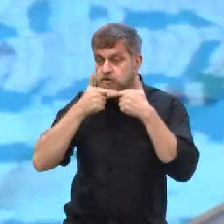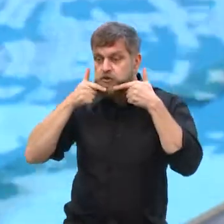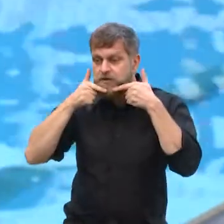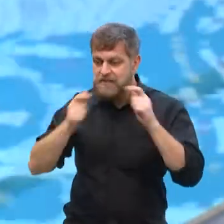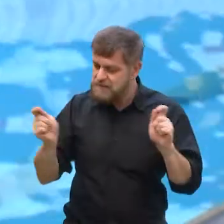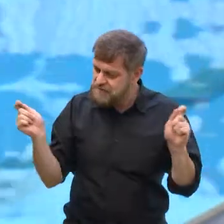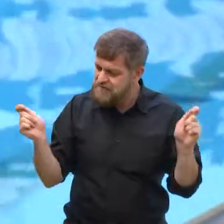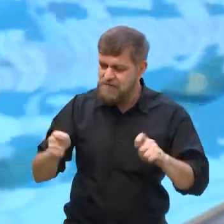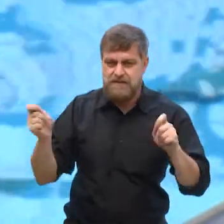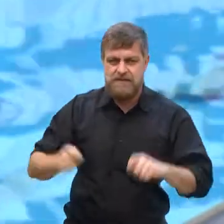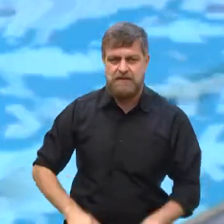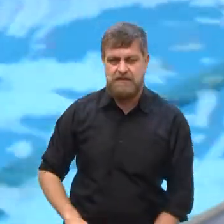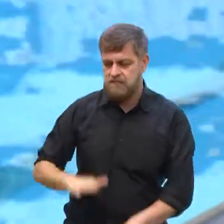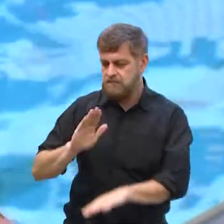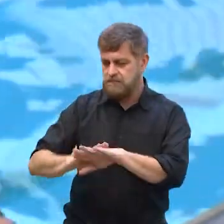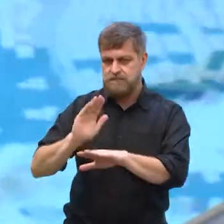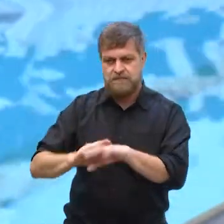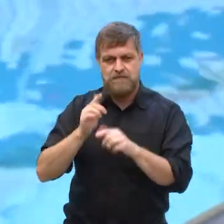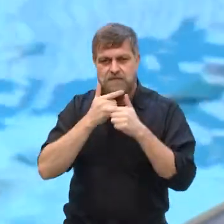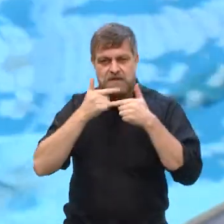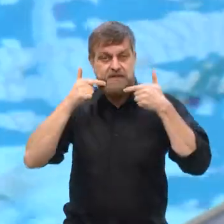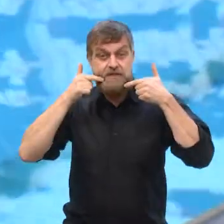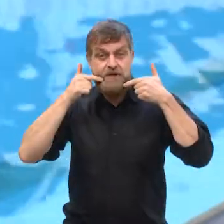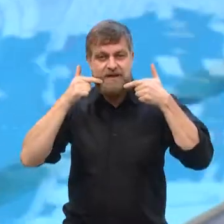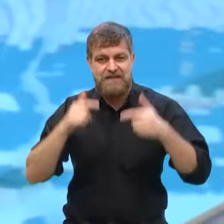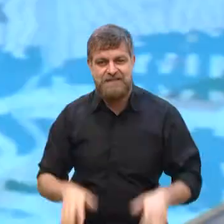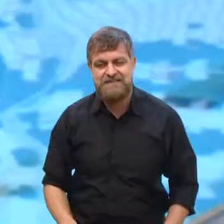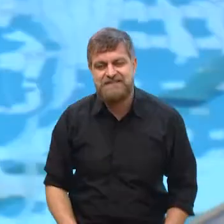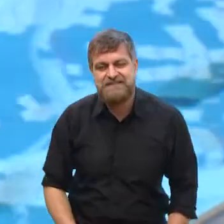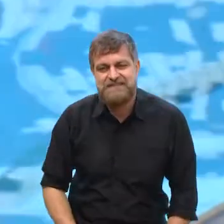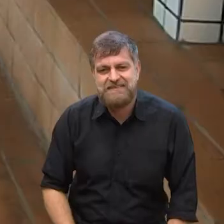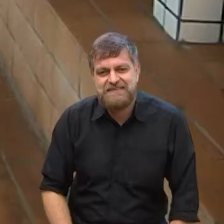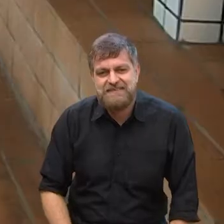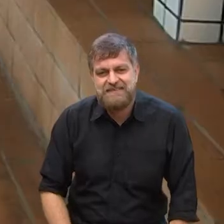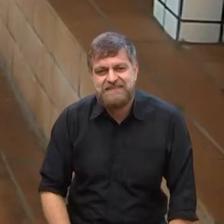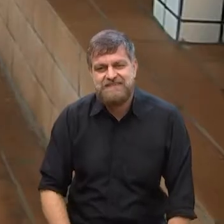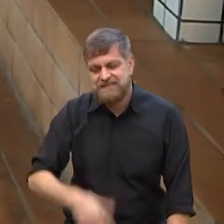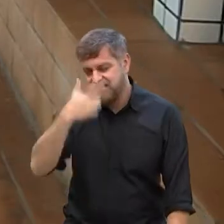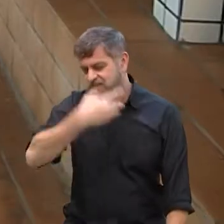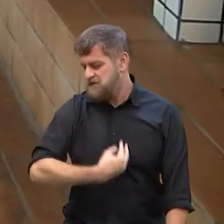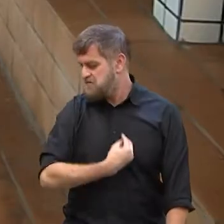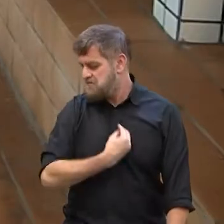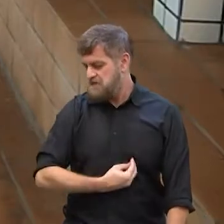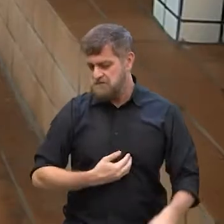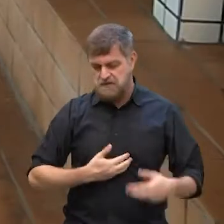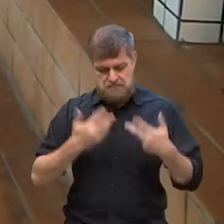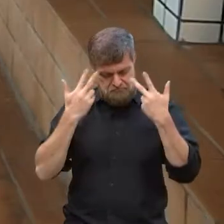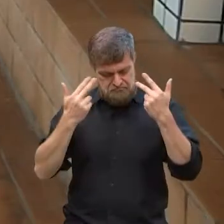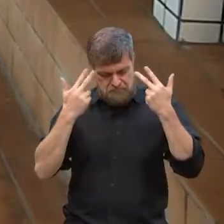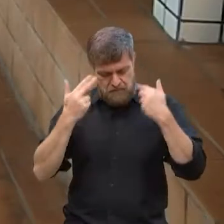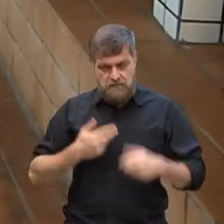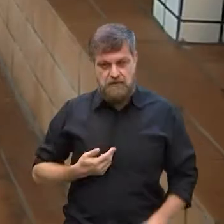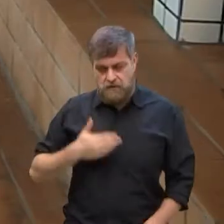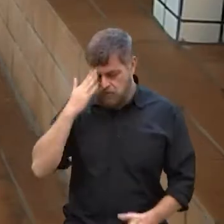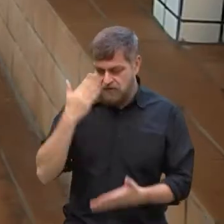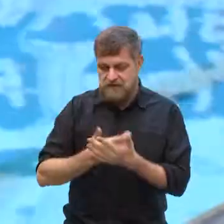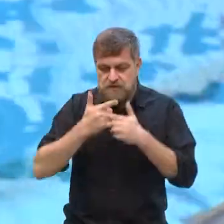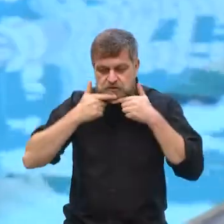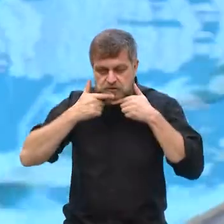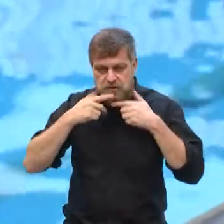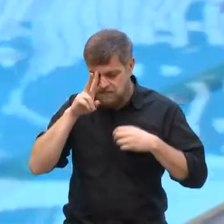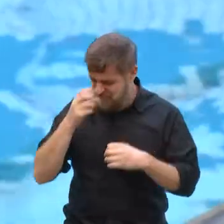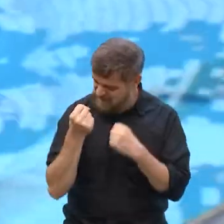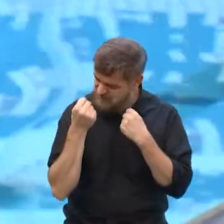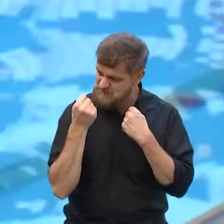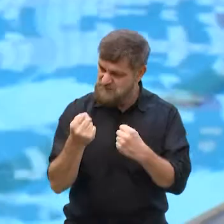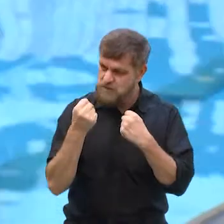algo que você pode fazer simplesmente, sorrir. Por isso que eu levo a vida desse jeito, porque eu acredito na força do sorriso, no poder